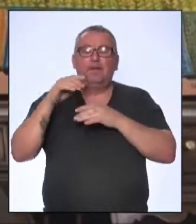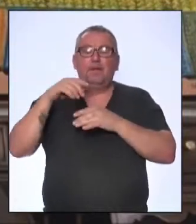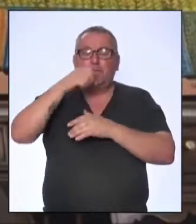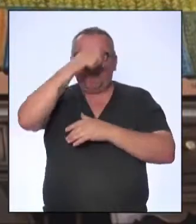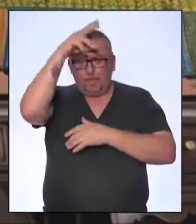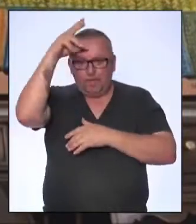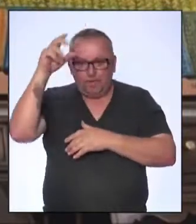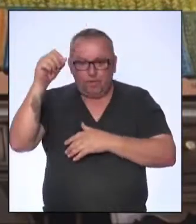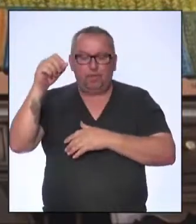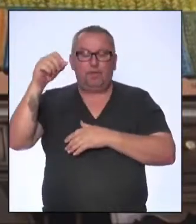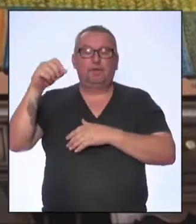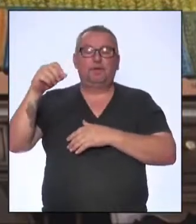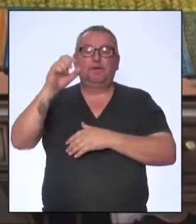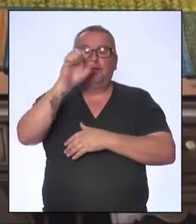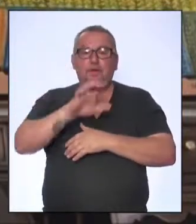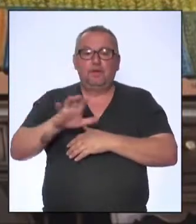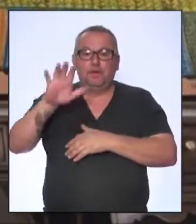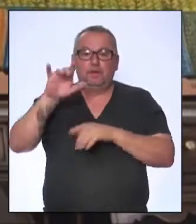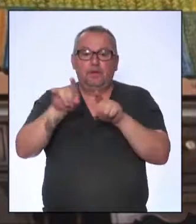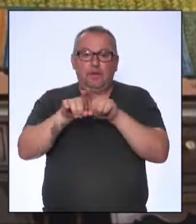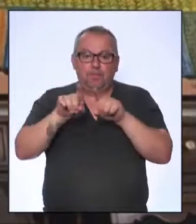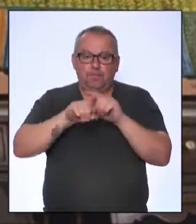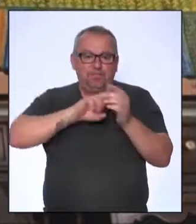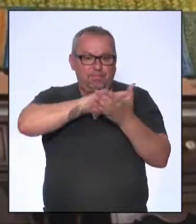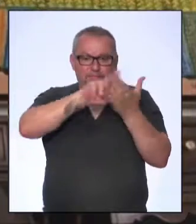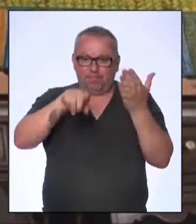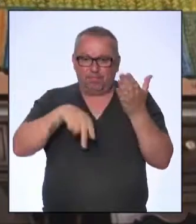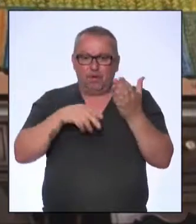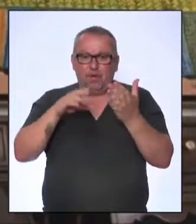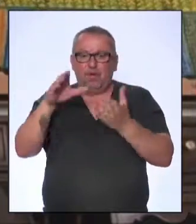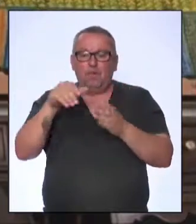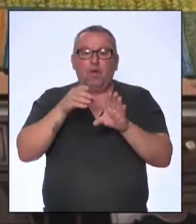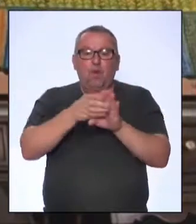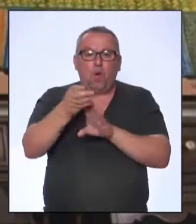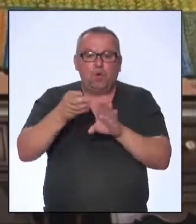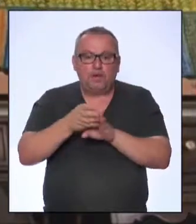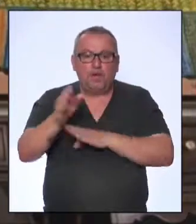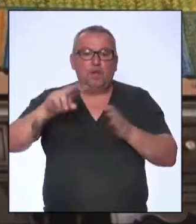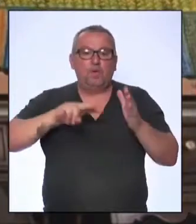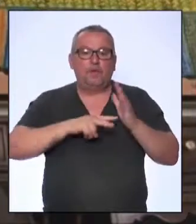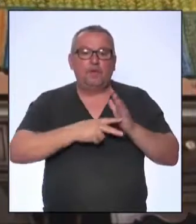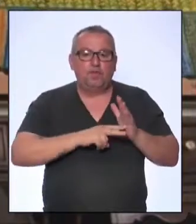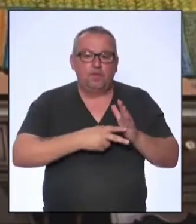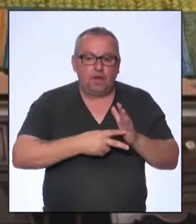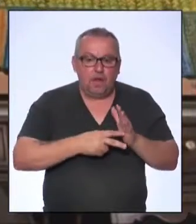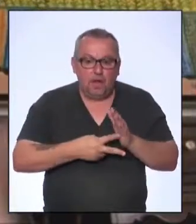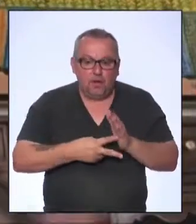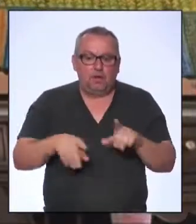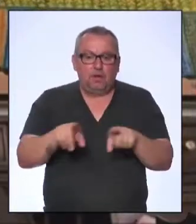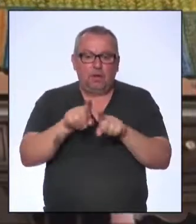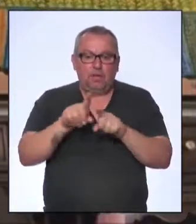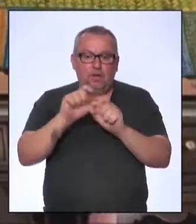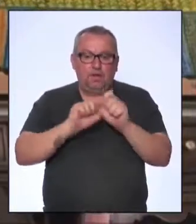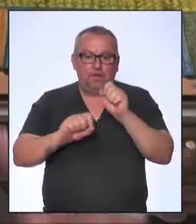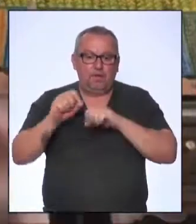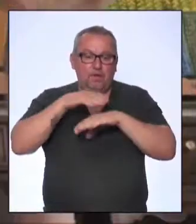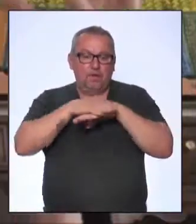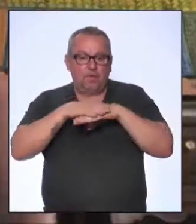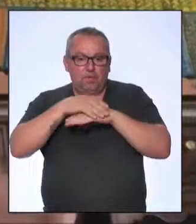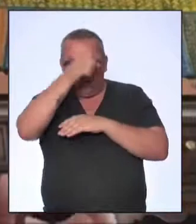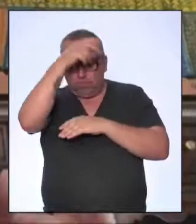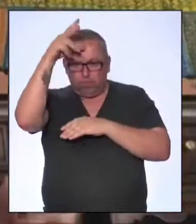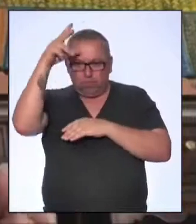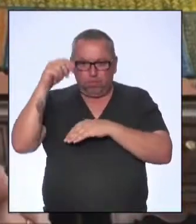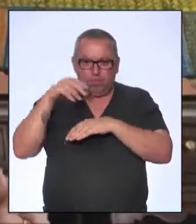municipais, Conseb, Undime, conselhos, sindicatos, fizemos audiências públicas nas